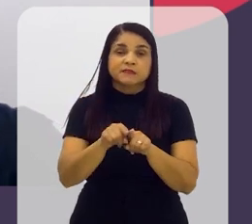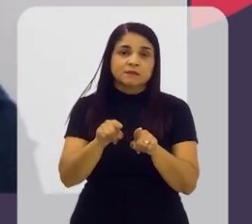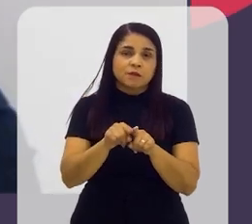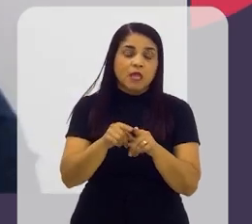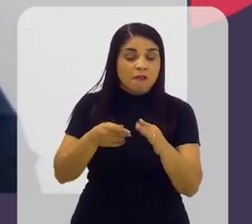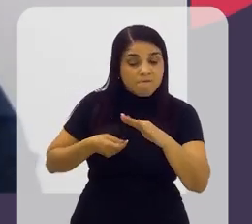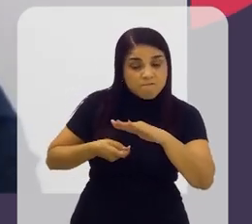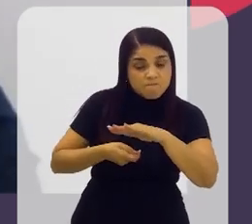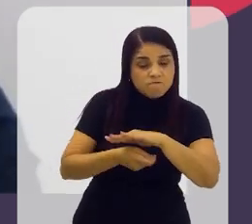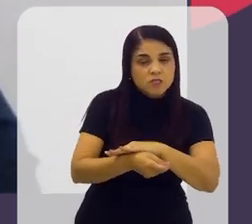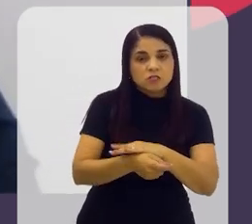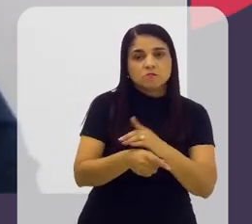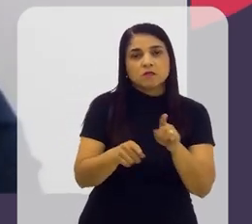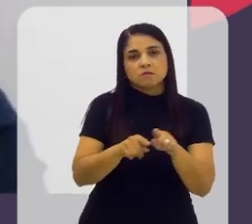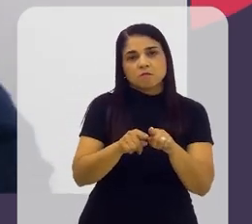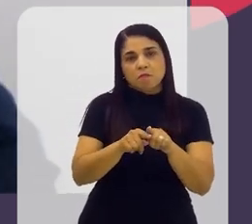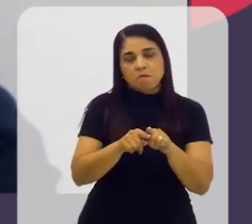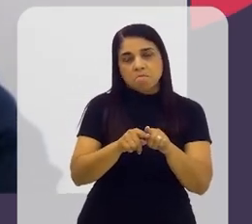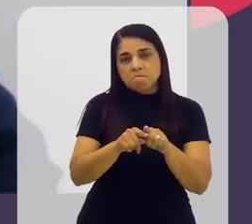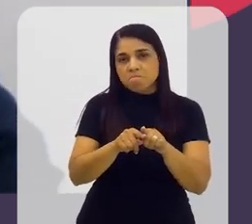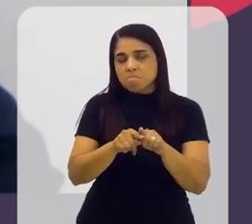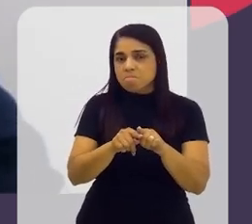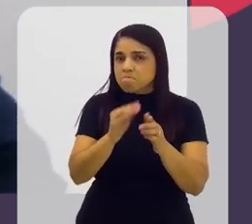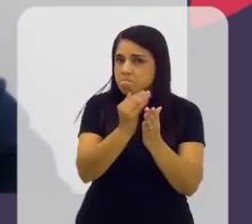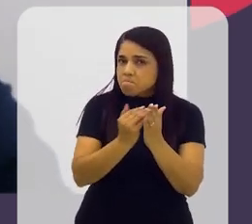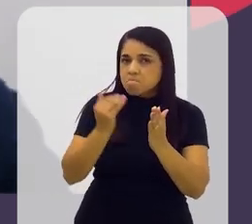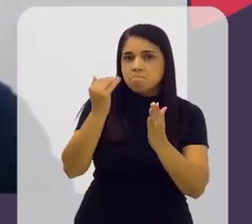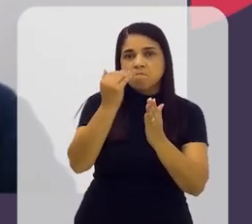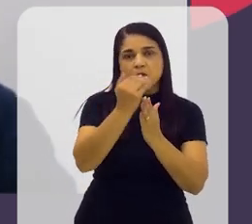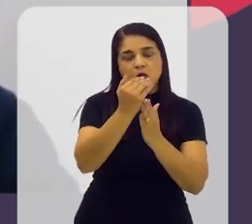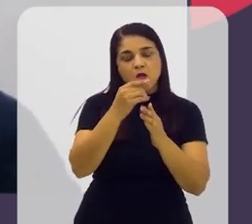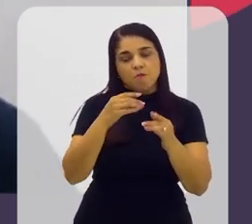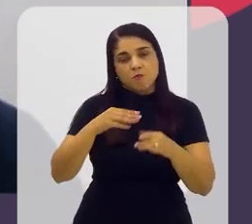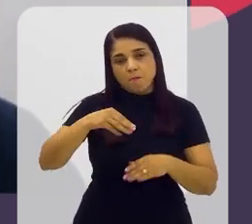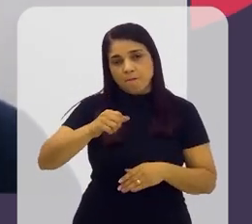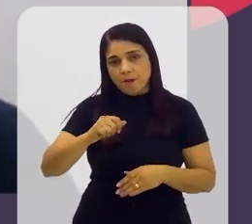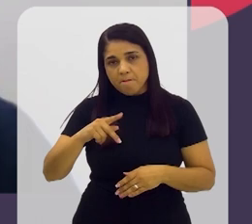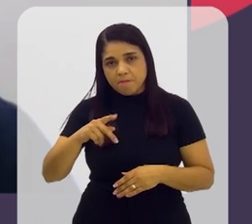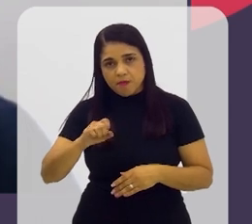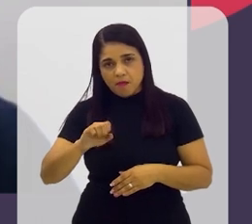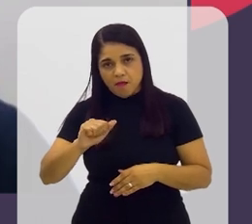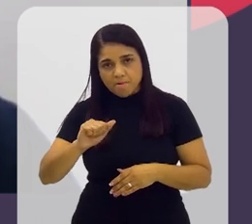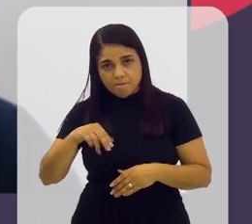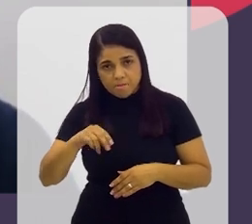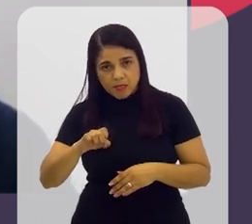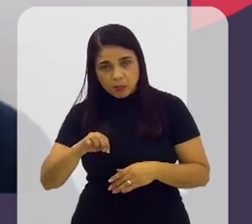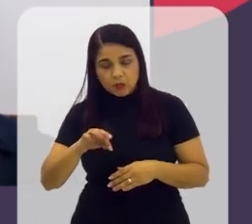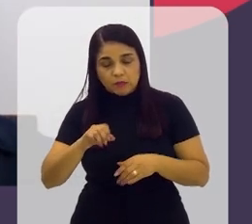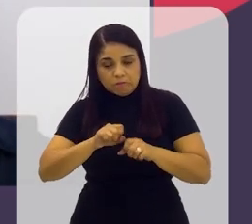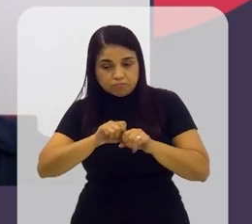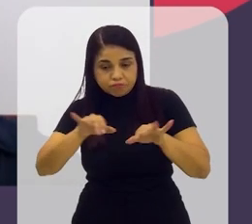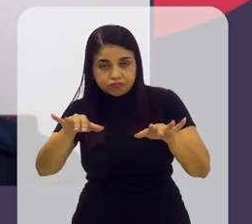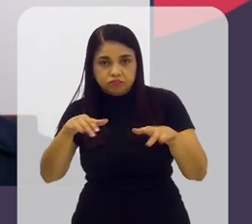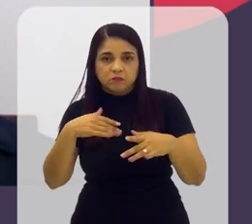o maior investimento que a gente tem que fazer para fazer esse mapeamento da distribuição da espécie.